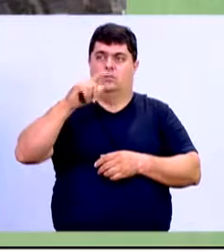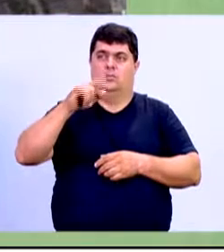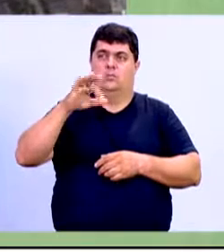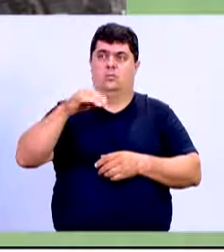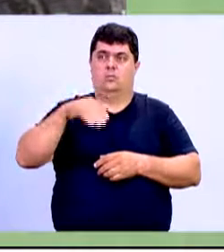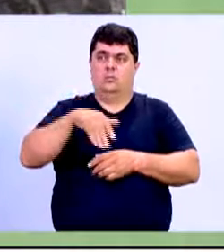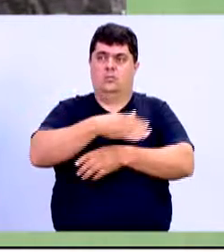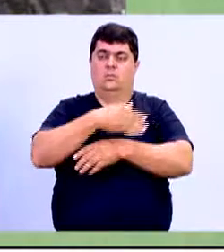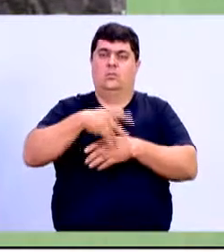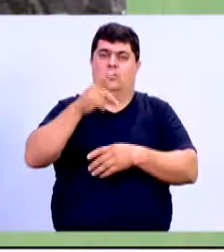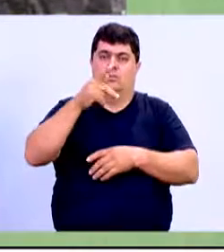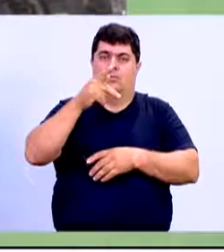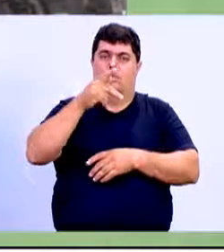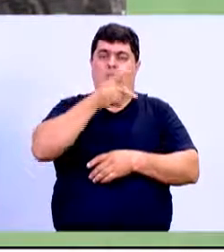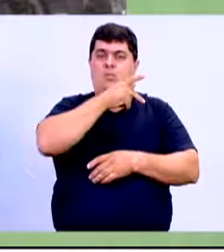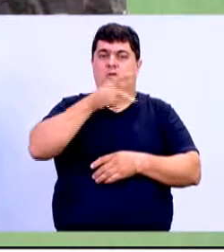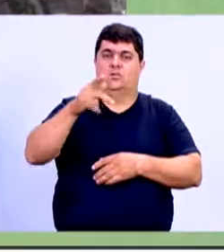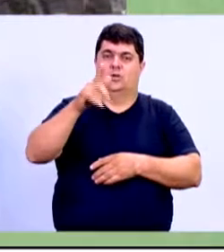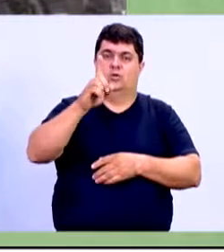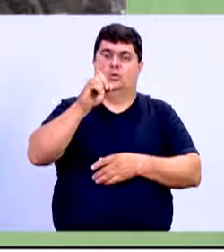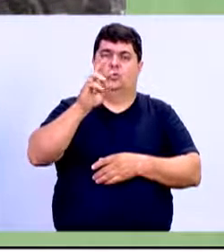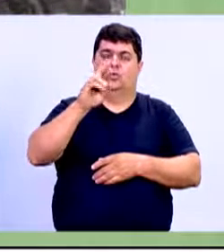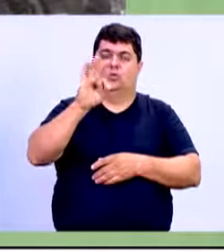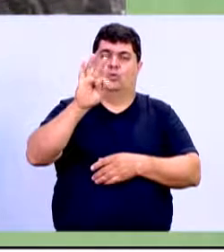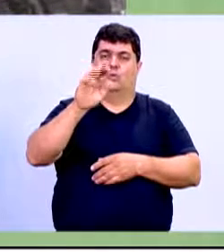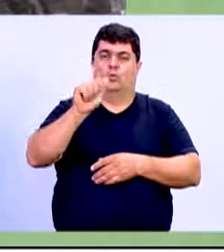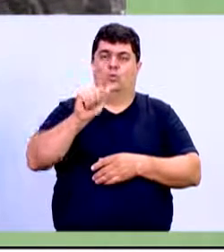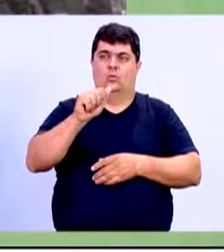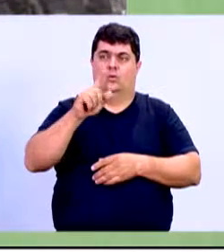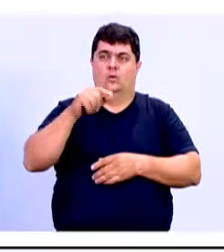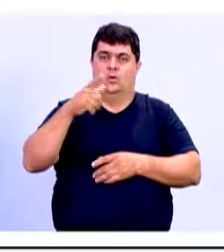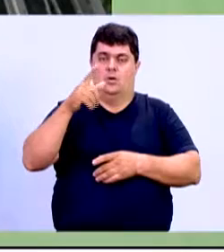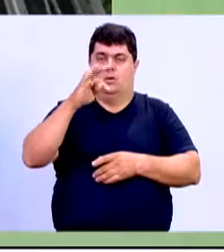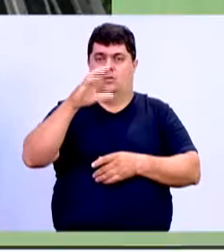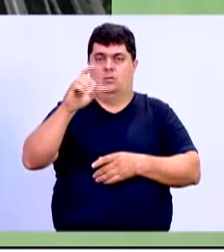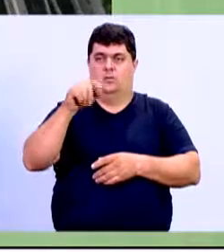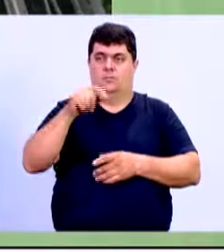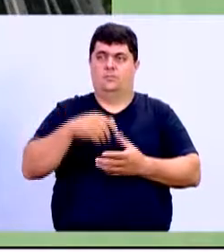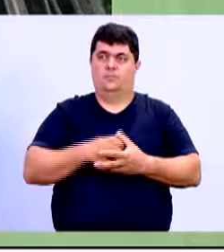Dutra. Tá? Então aqui está posicionado o tribunal.